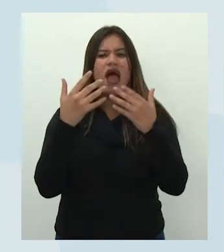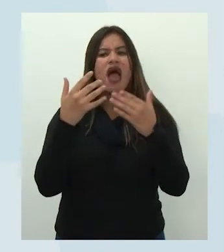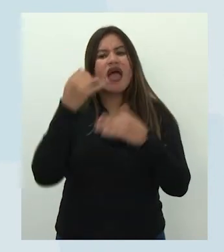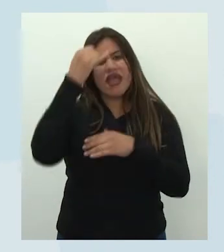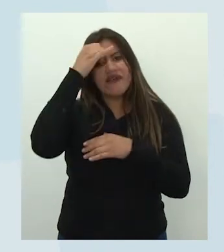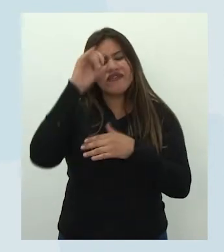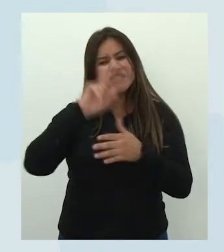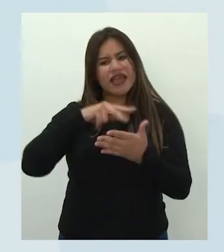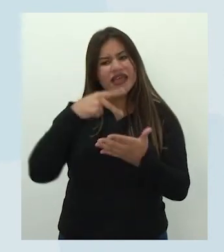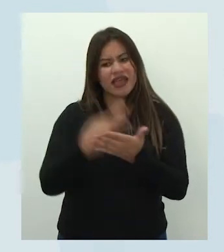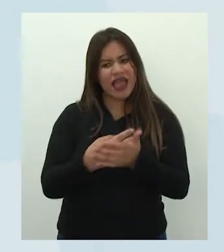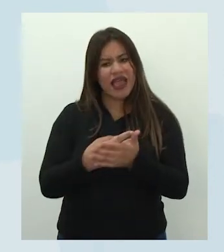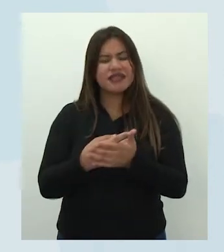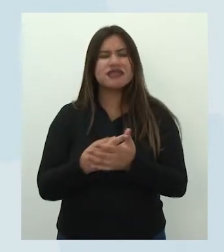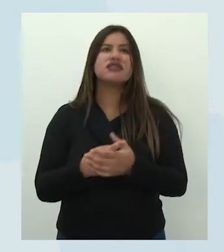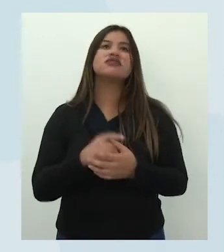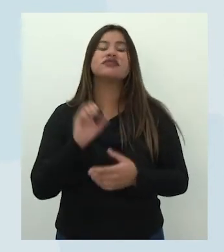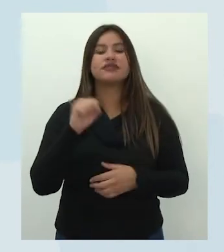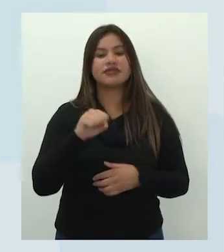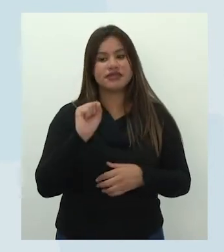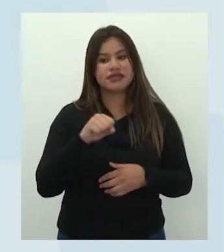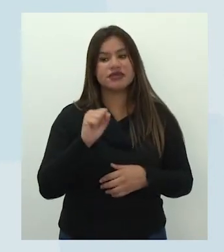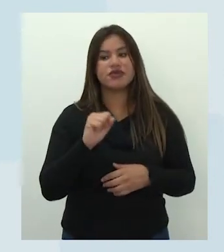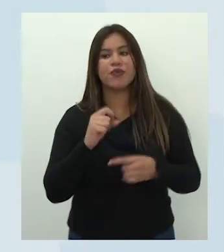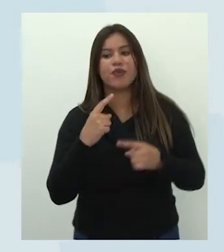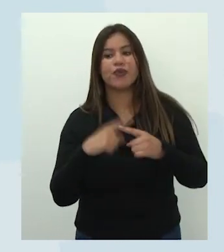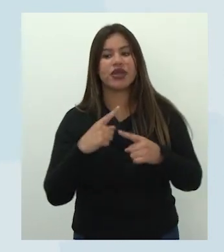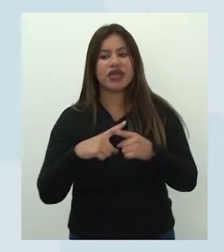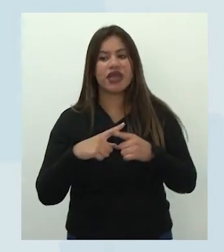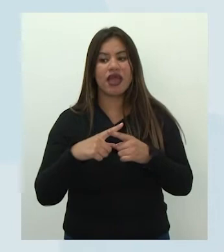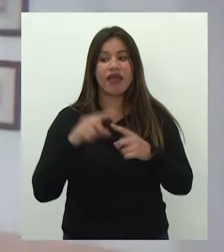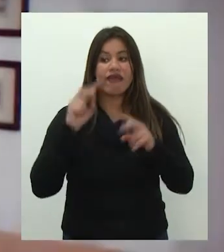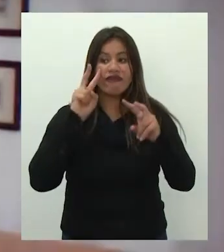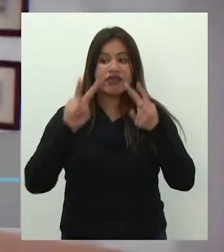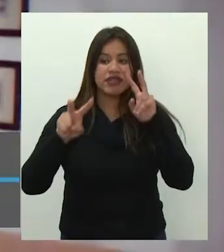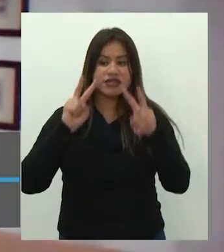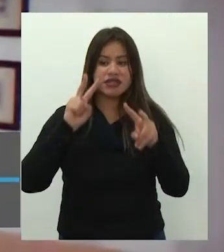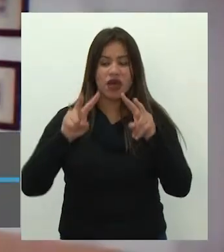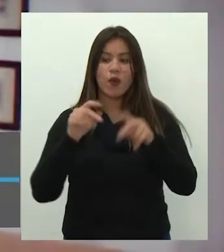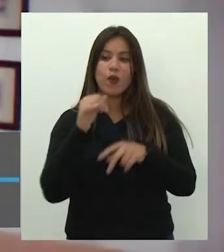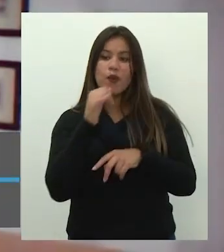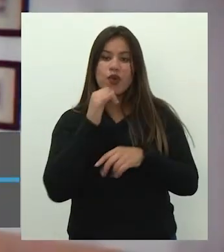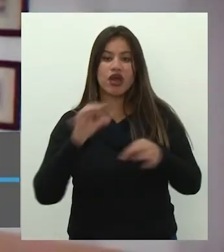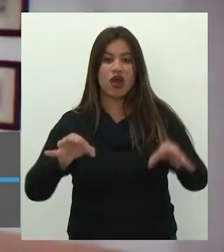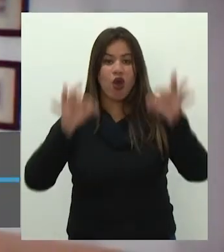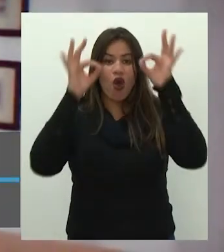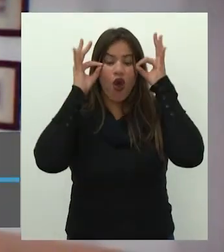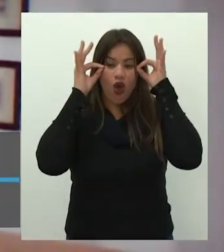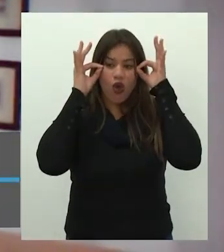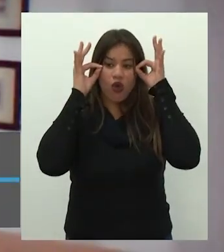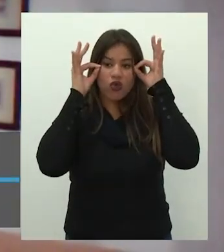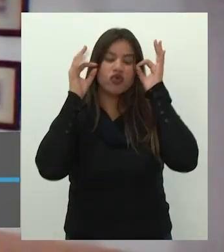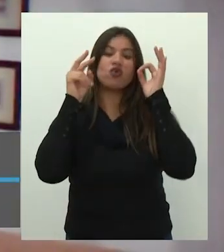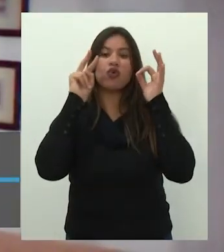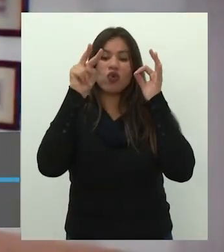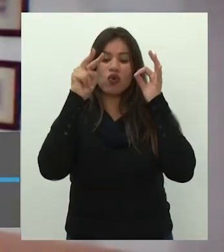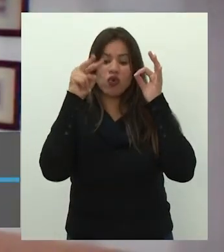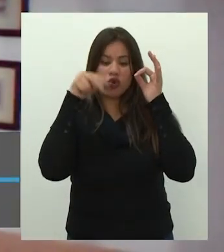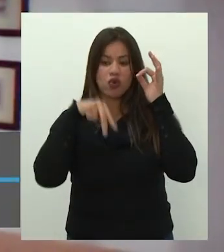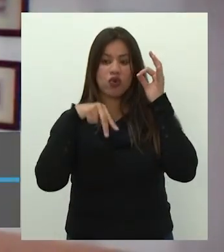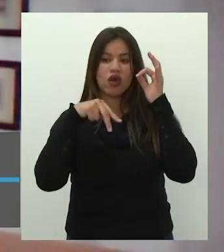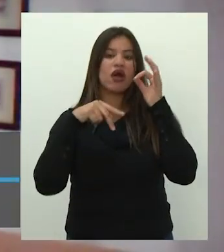Vou aproveitar e falar que óculos desses multifocais, como esse que eu uso, quem está